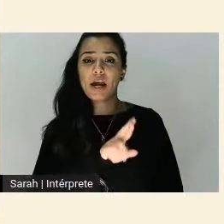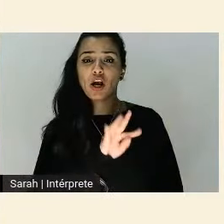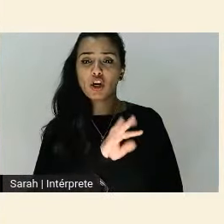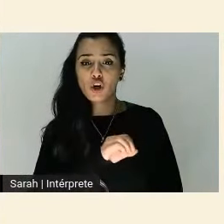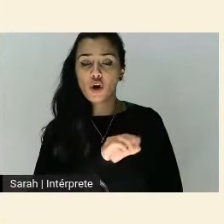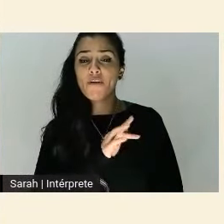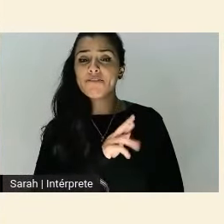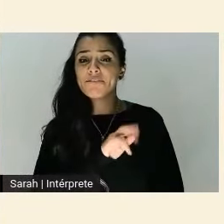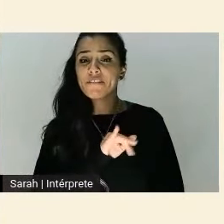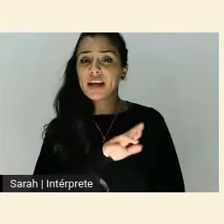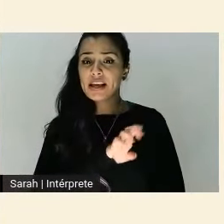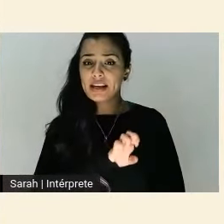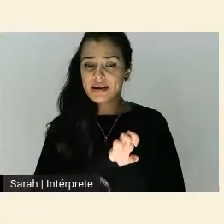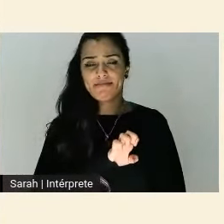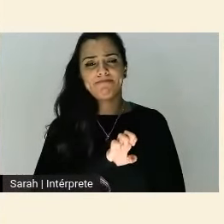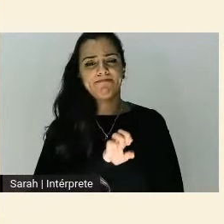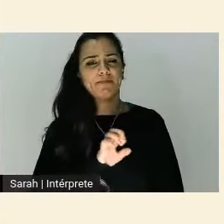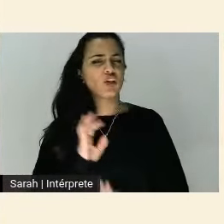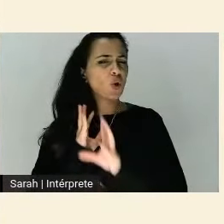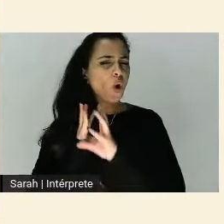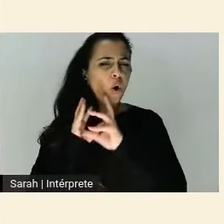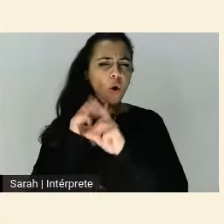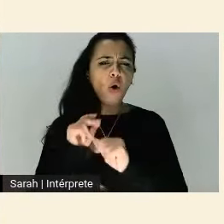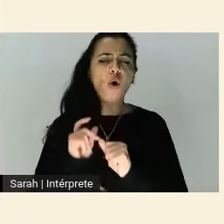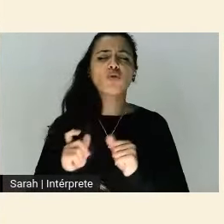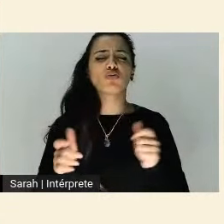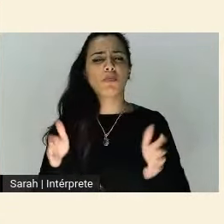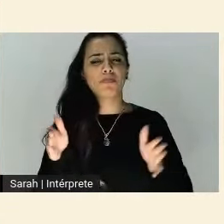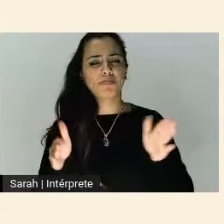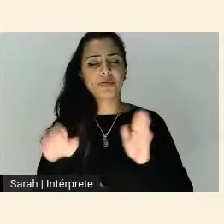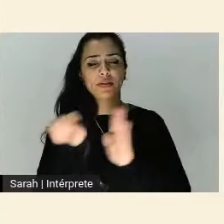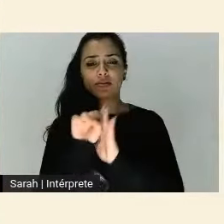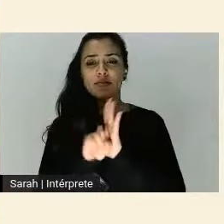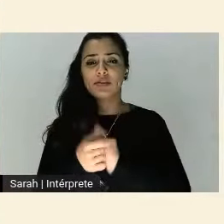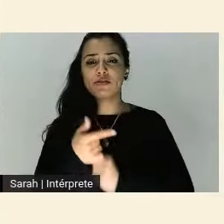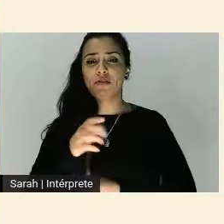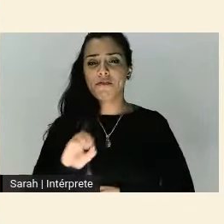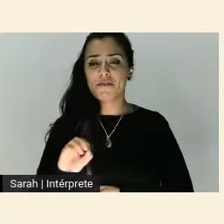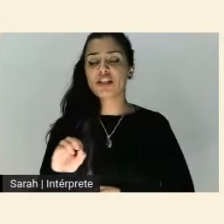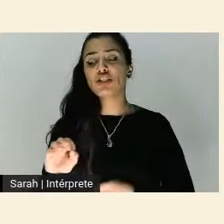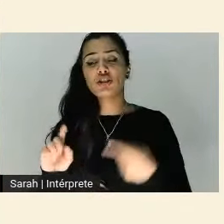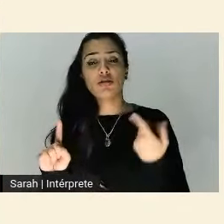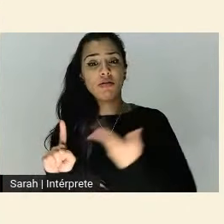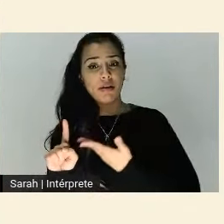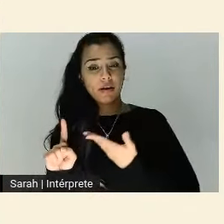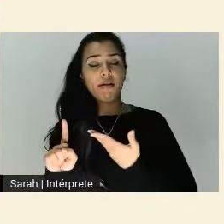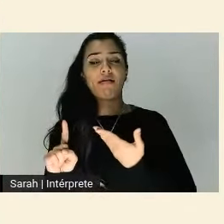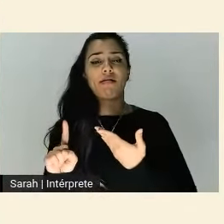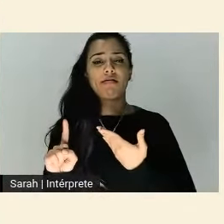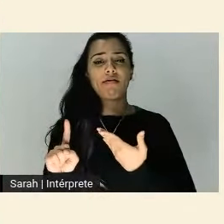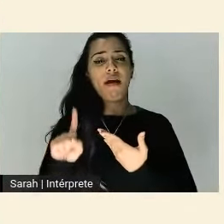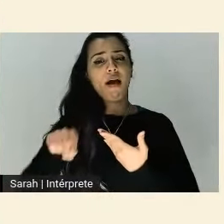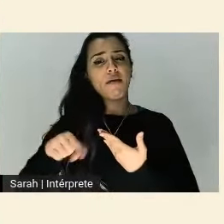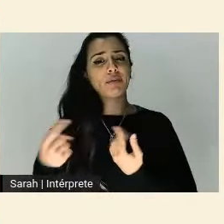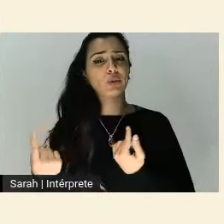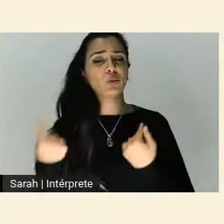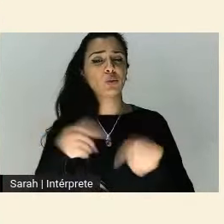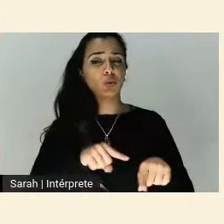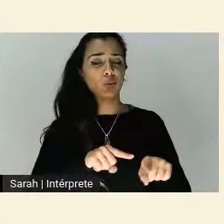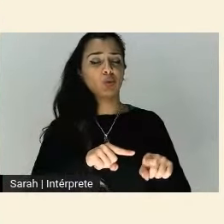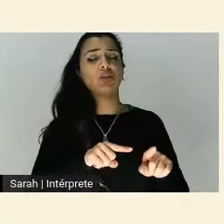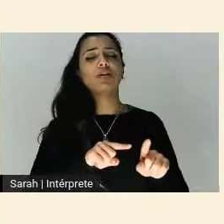XX. Ao longo de todo o século XX, Joaquim Nojosa será um êmulo, né, um